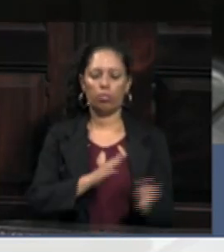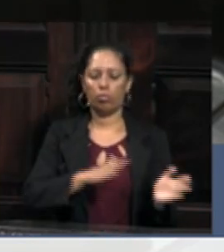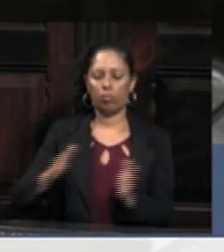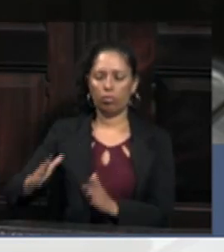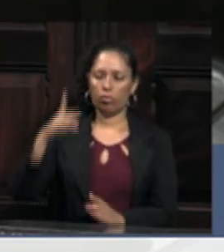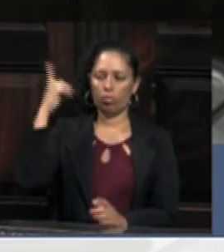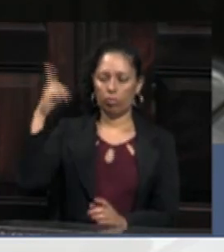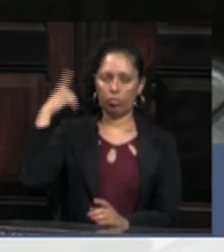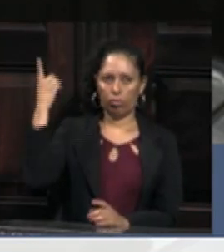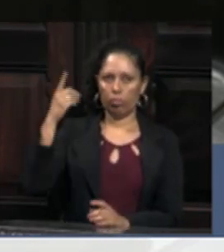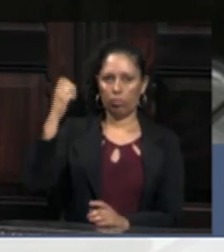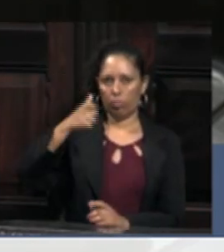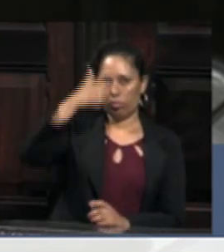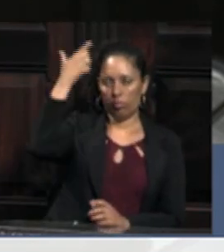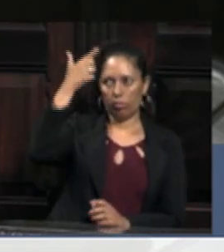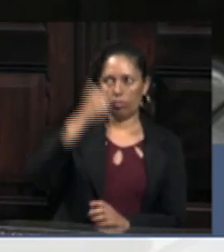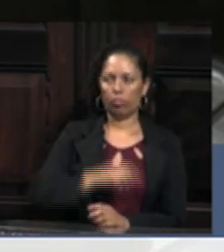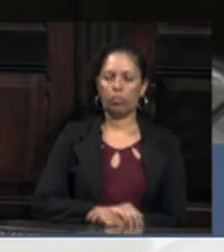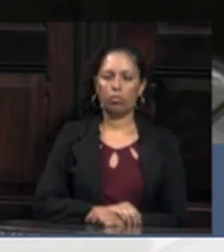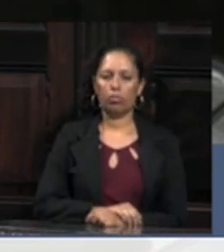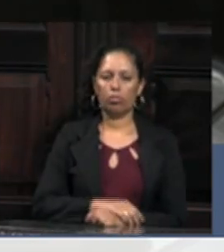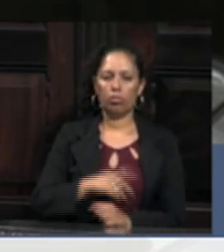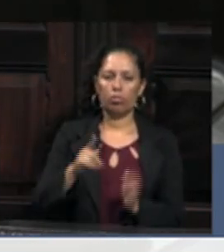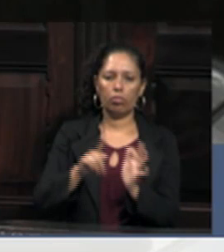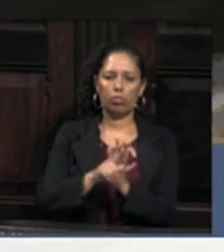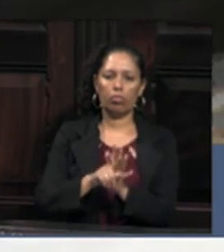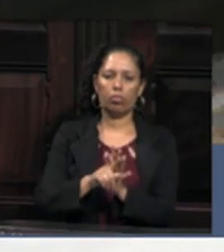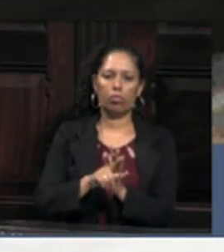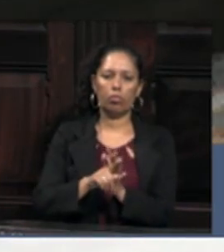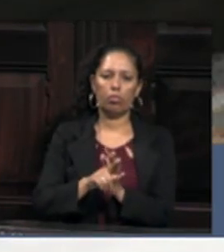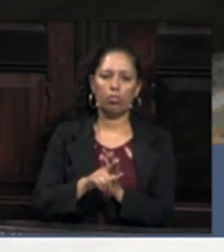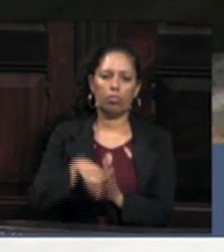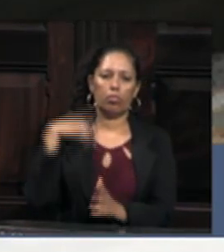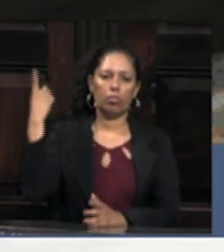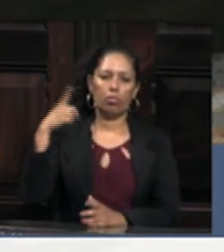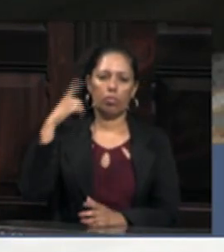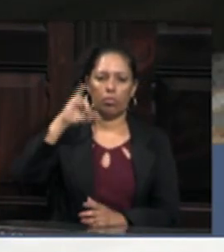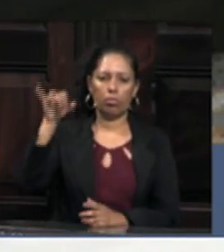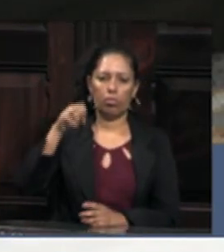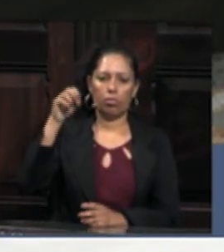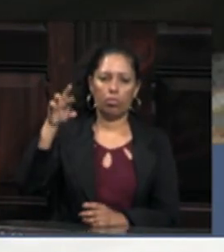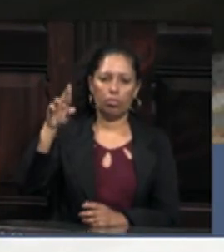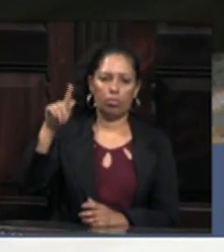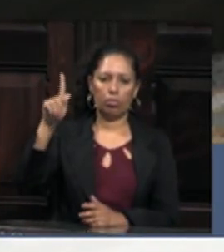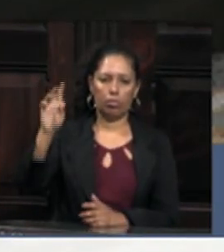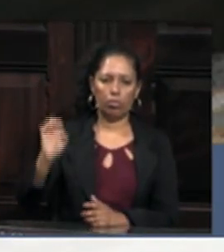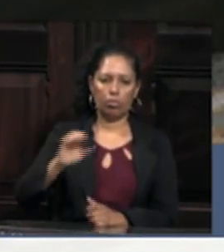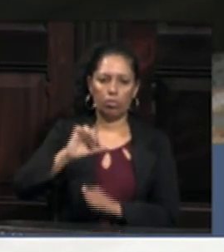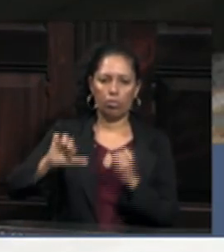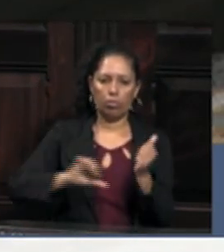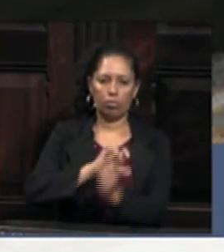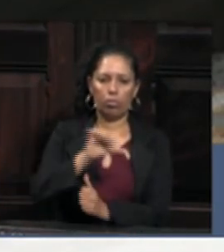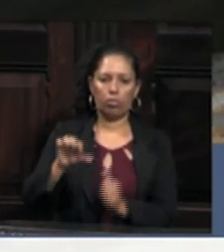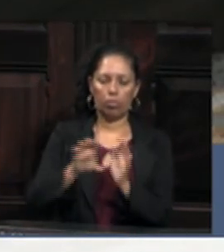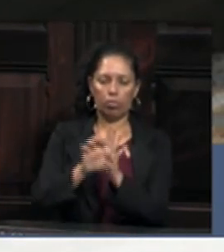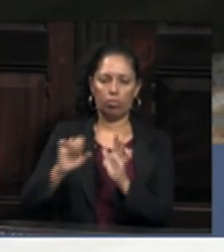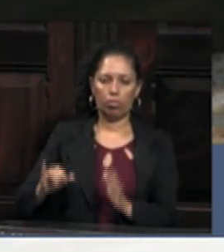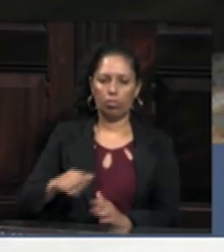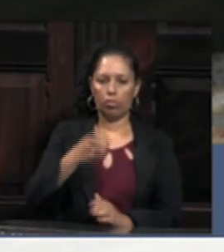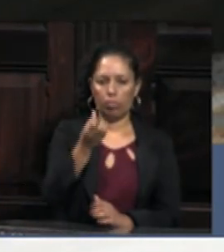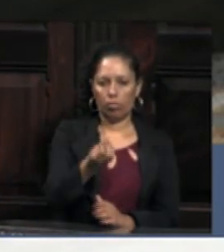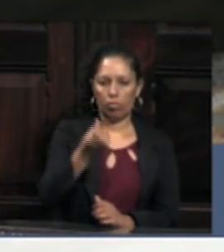ordem, deputado Luiz Paulo. Projeto do deputado Jorge Felipe Neto, que modifica a Lei 6642